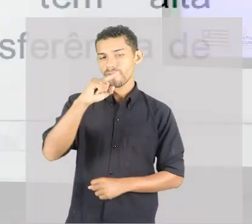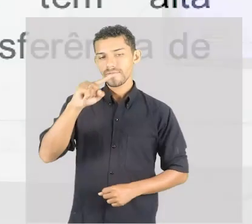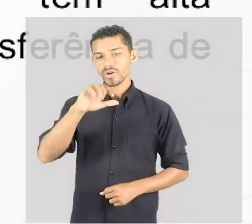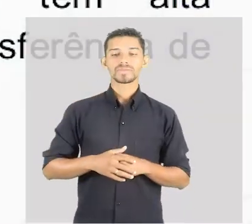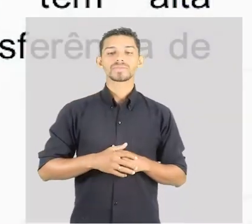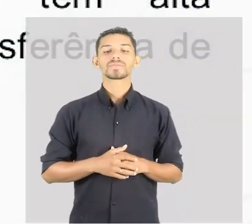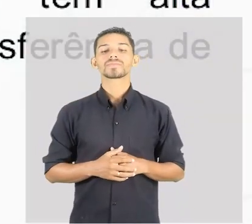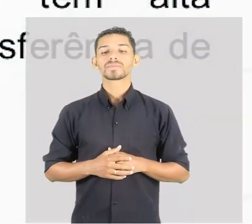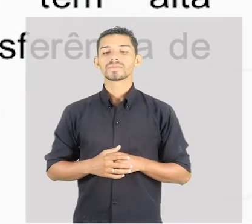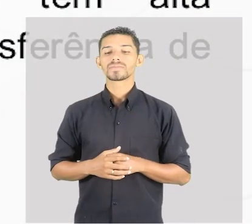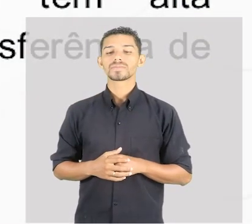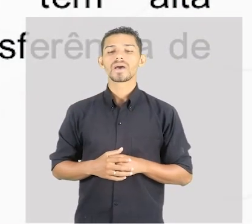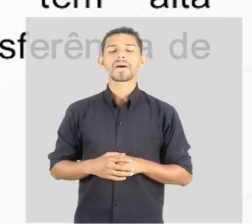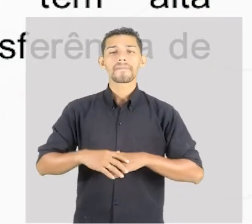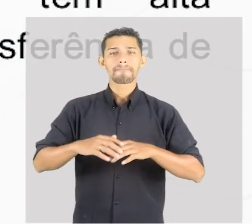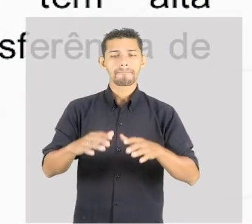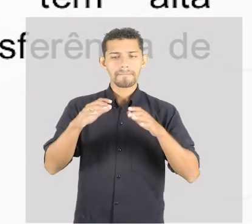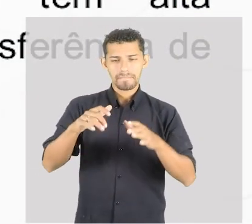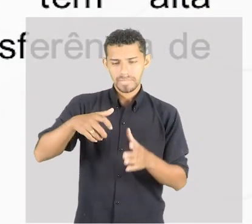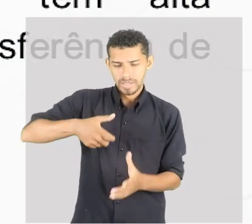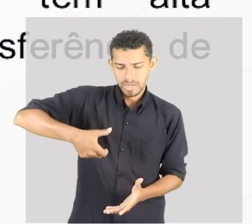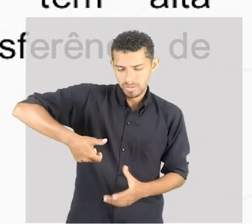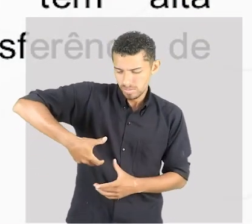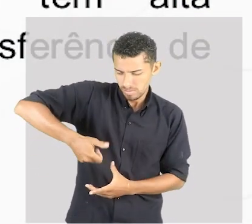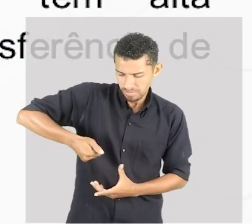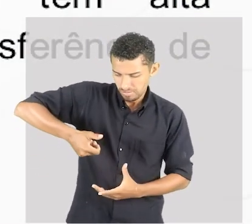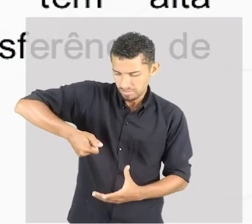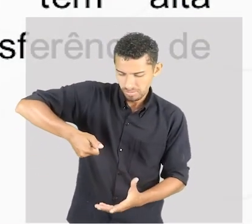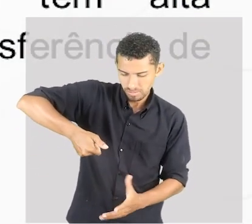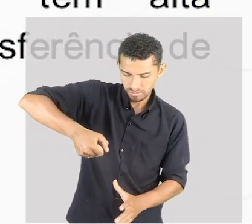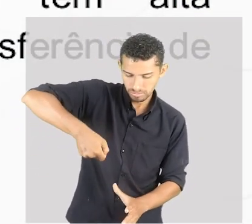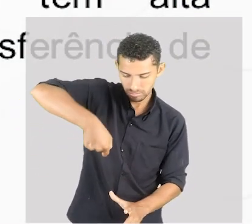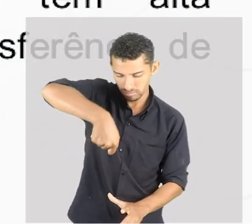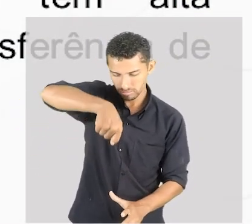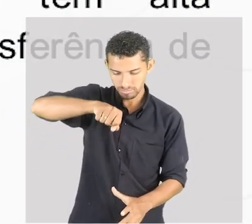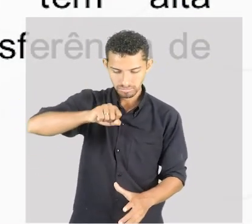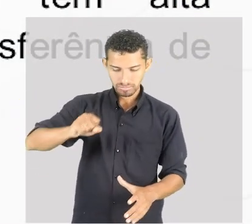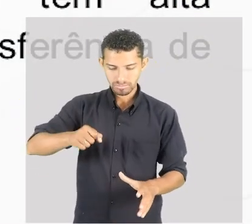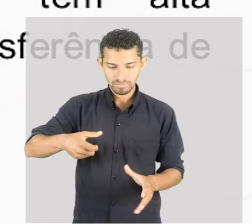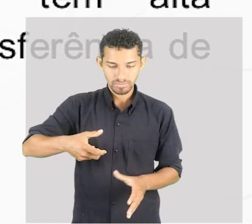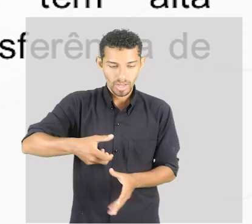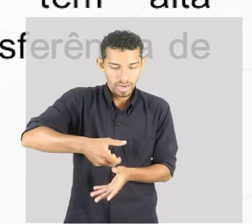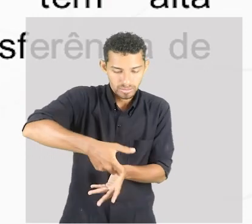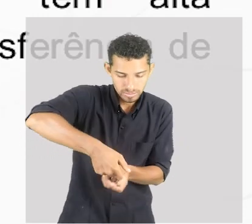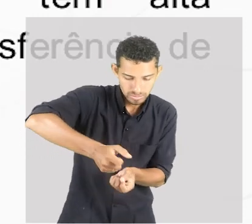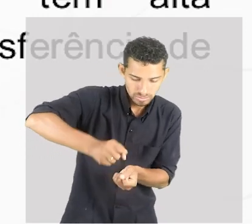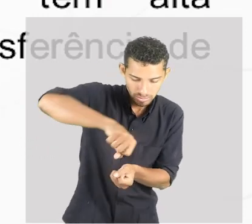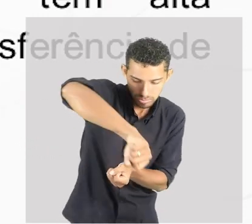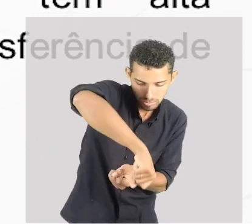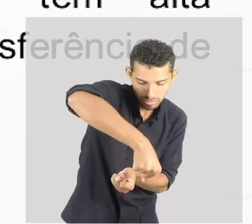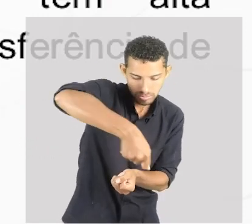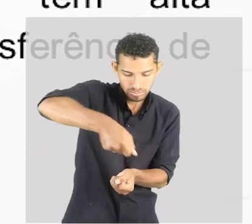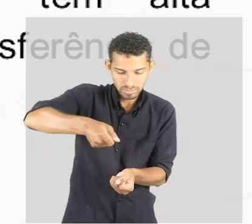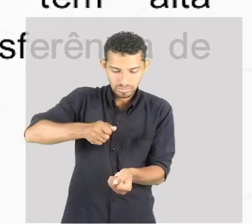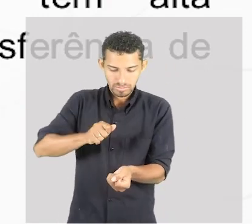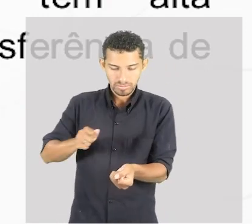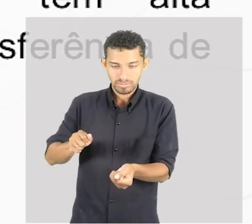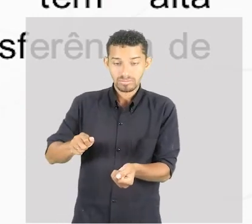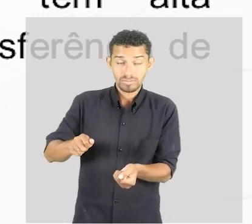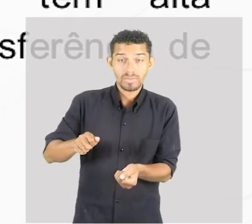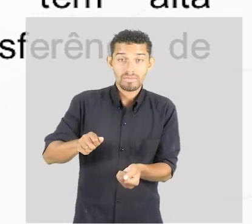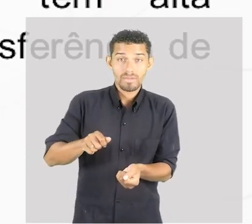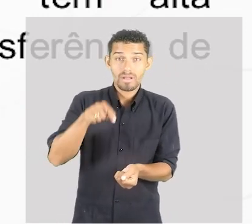ATM as panelas de pressão são bastante utilizadas por facilitar o processo de cozimento dos